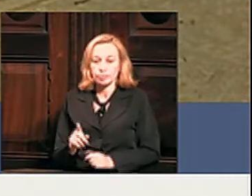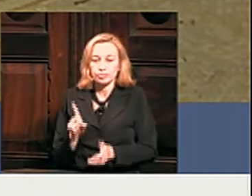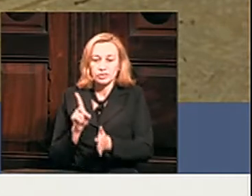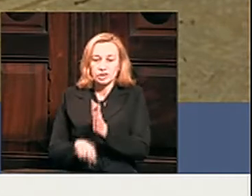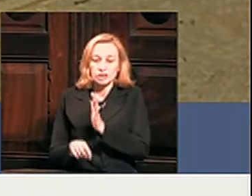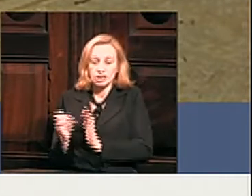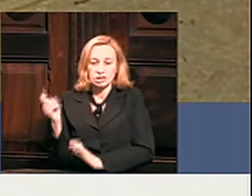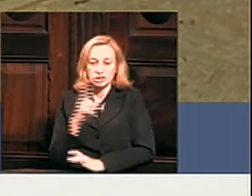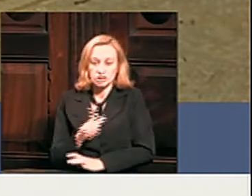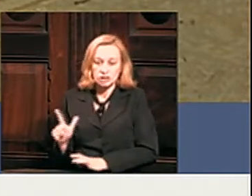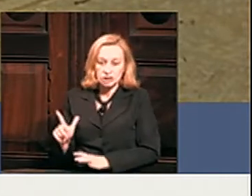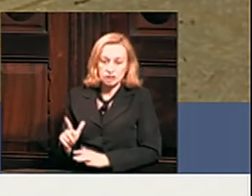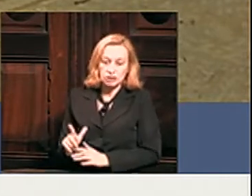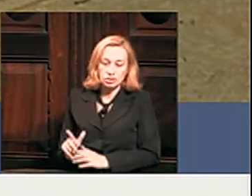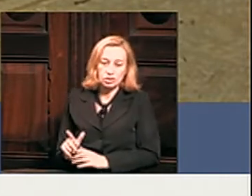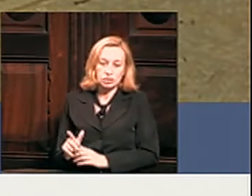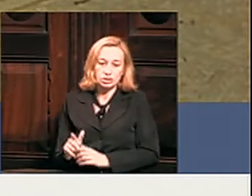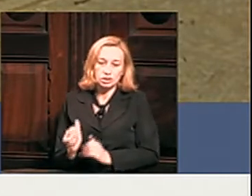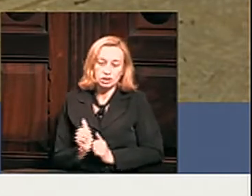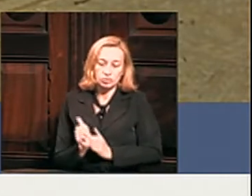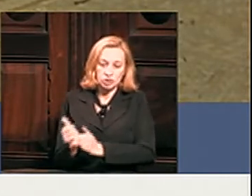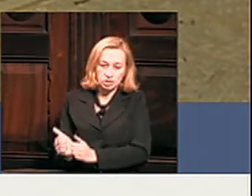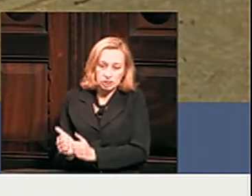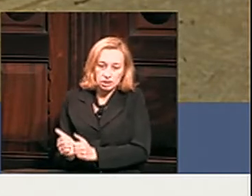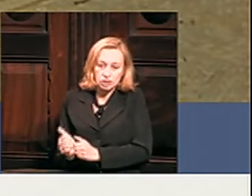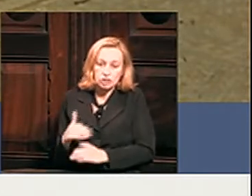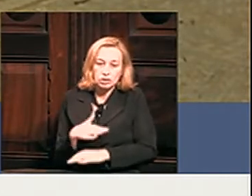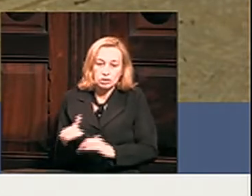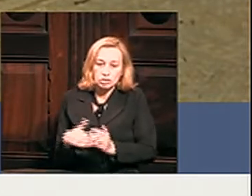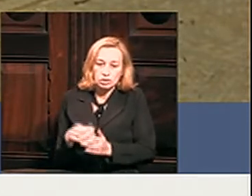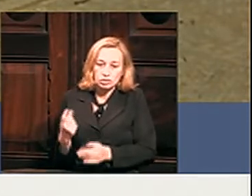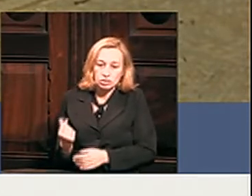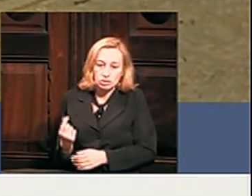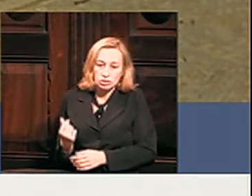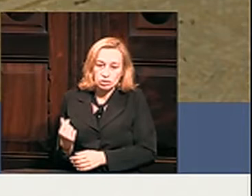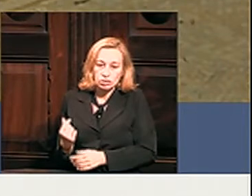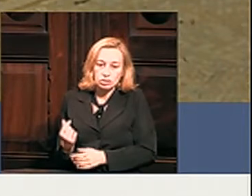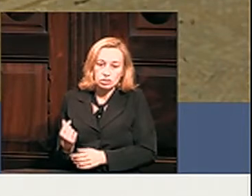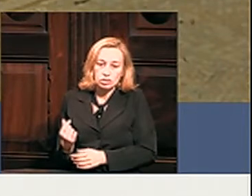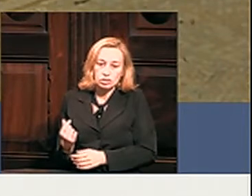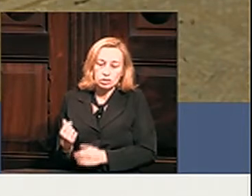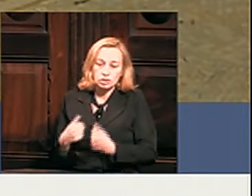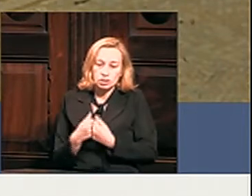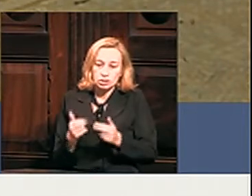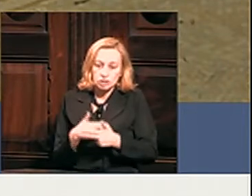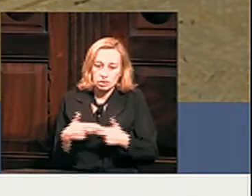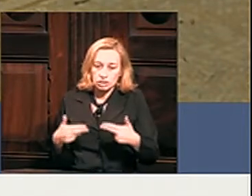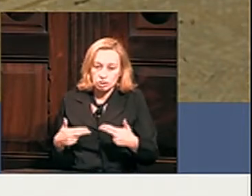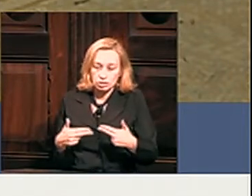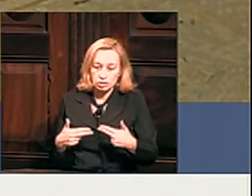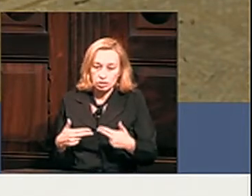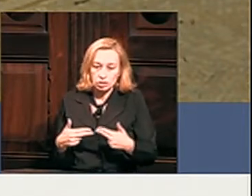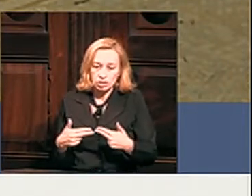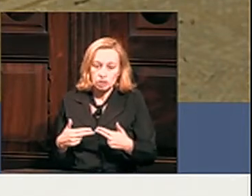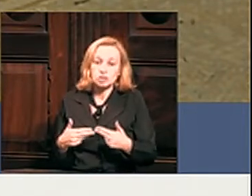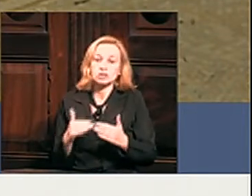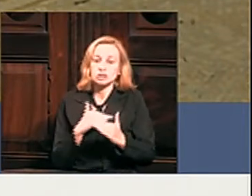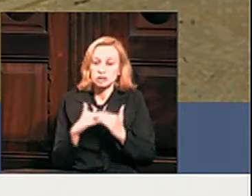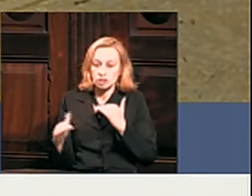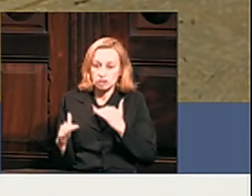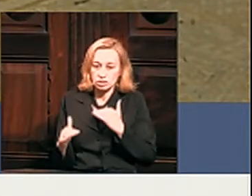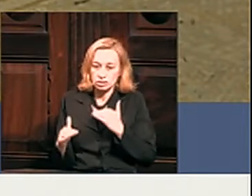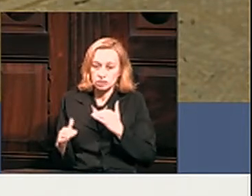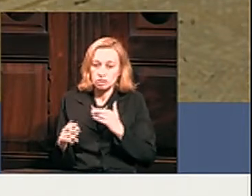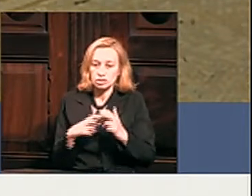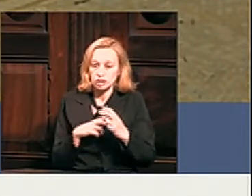do diesel tem um encadeamento em toda a economia, porque o transporte rodoviário de cargas atende a toda a economia e a redução no